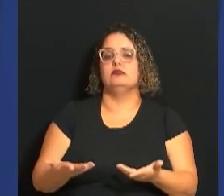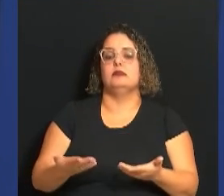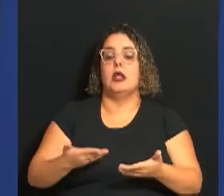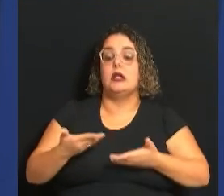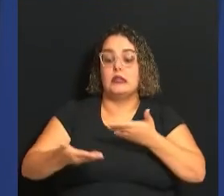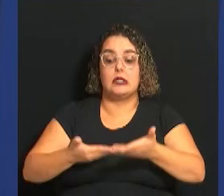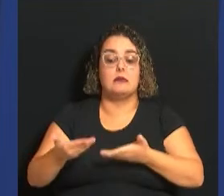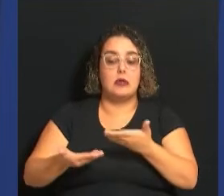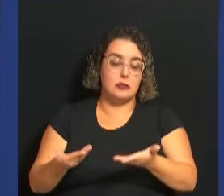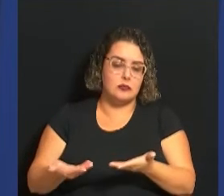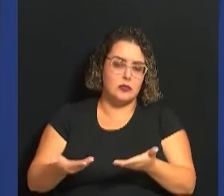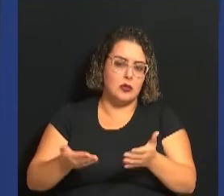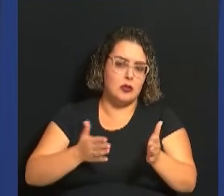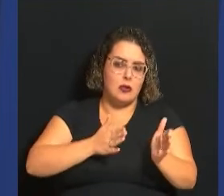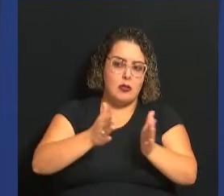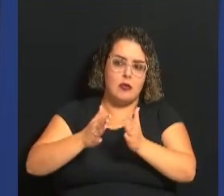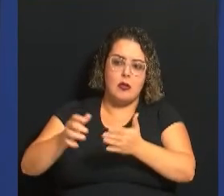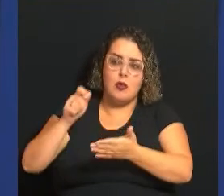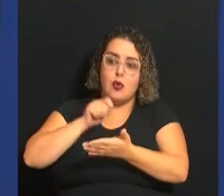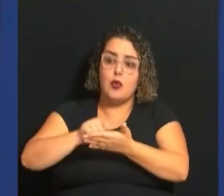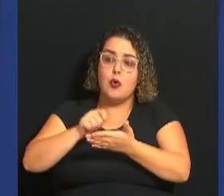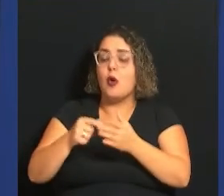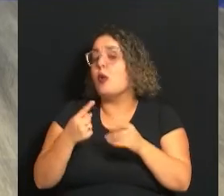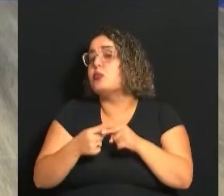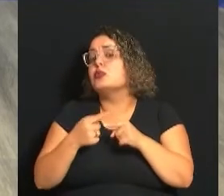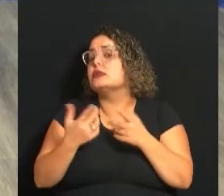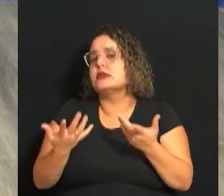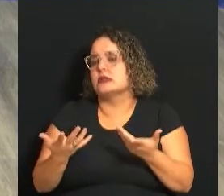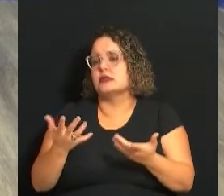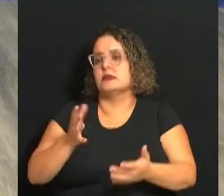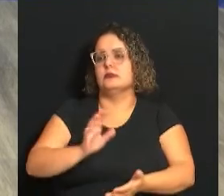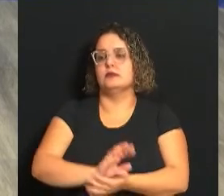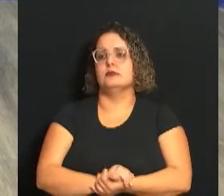momentos, colocar tudo no papel?